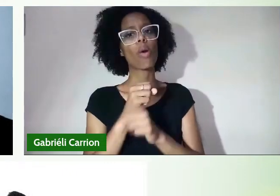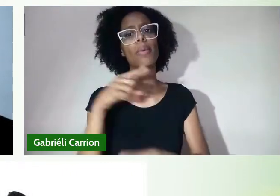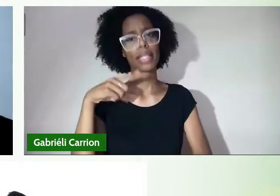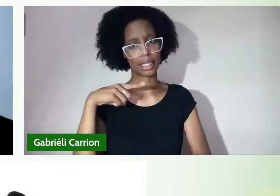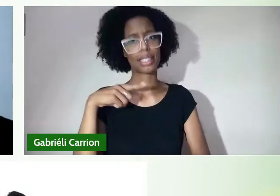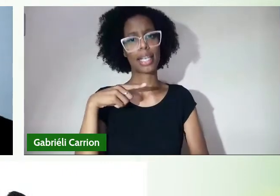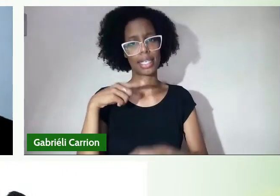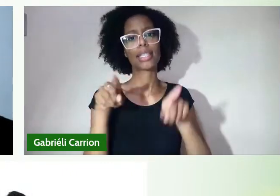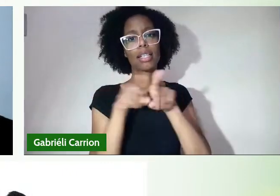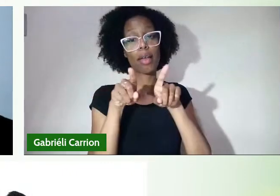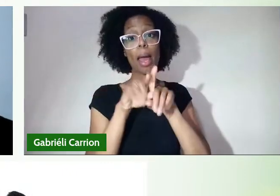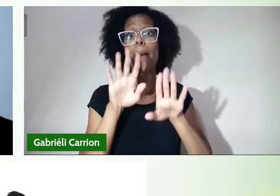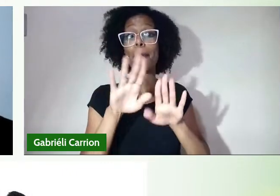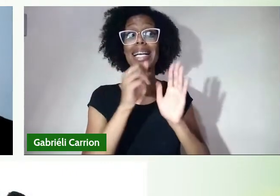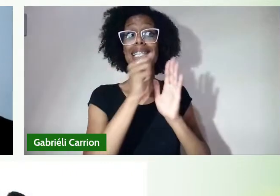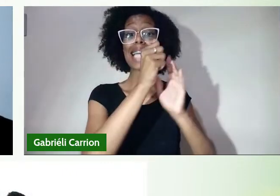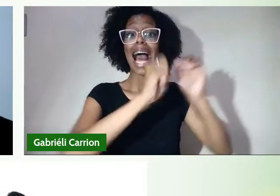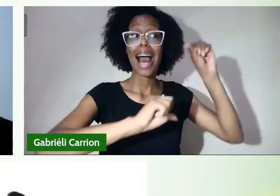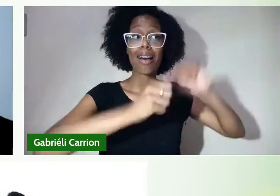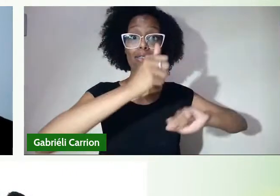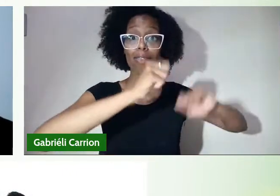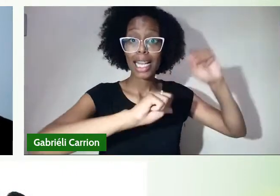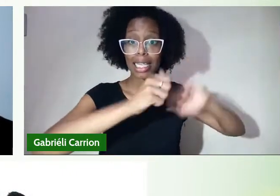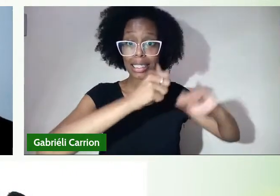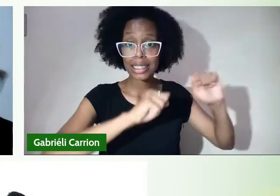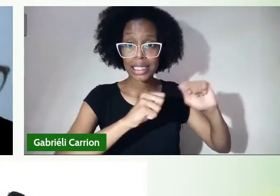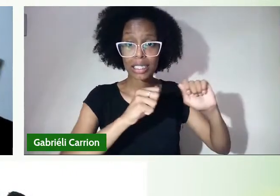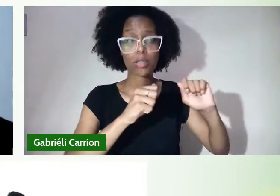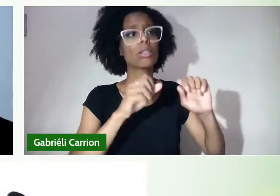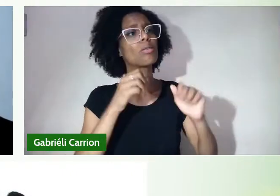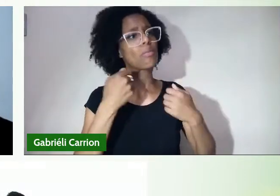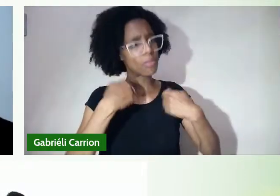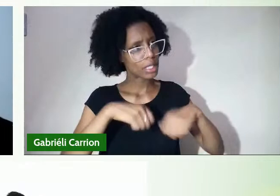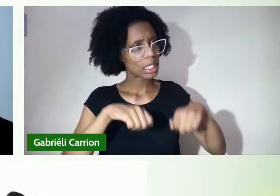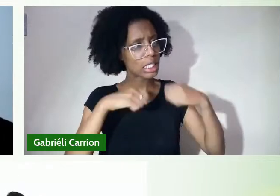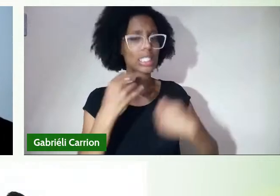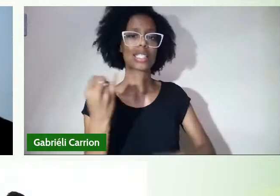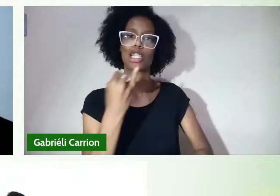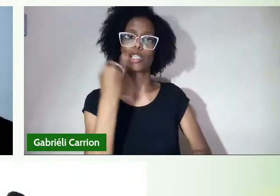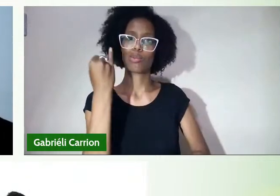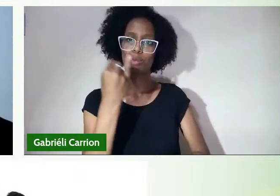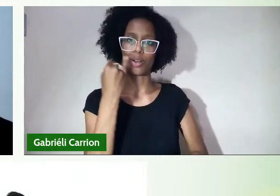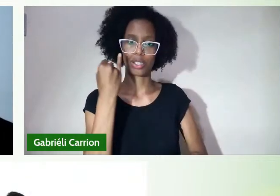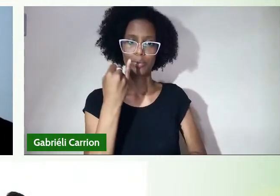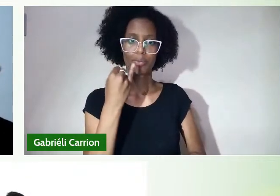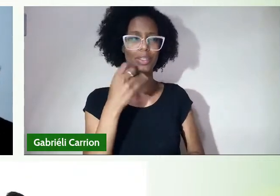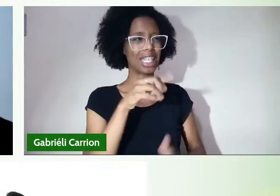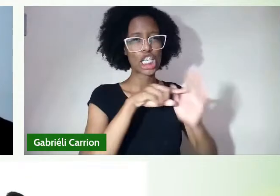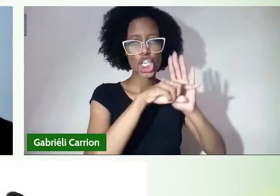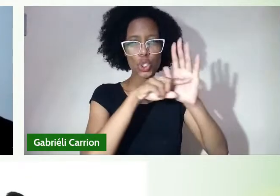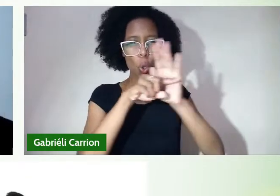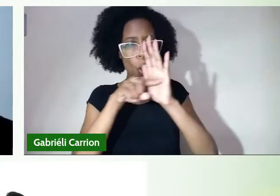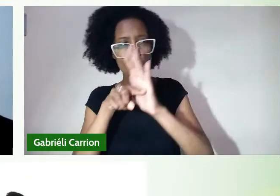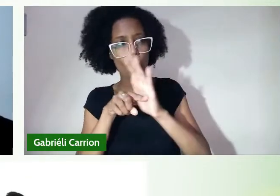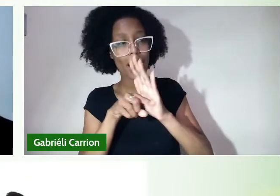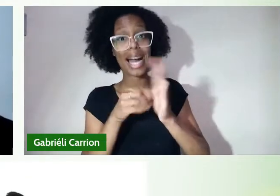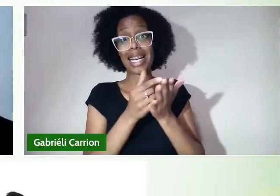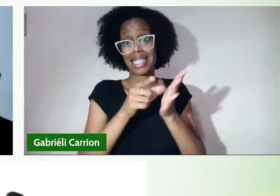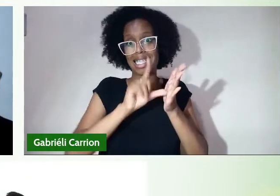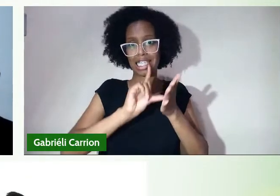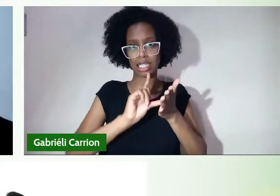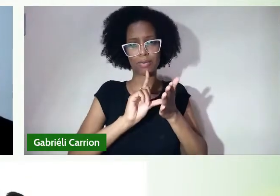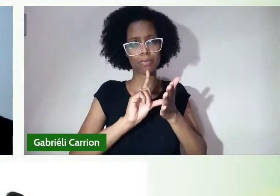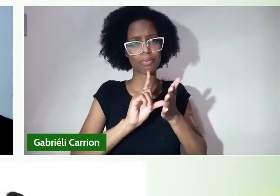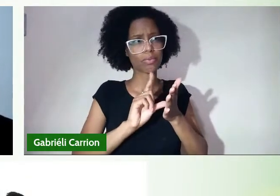a avaliação ele tem que fazer parte. Por isso eu faço avaliação diagnóstica quando eu começo a aula. Então, eu faço diagnóstico da